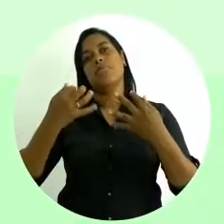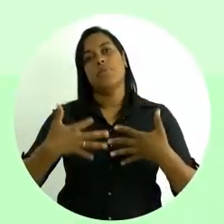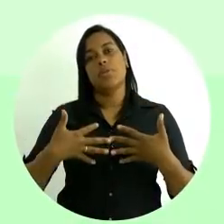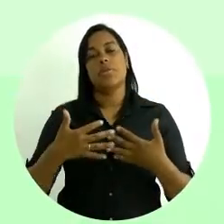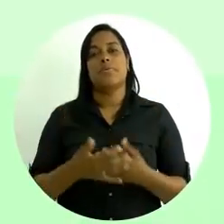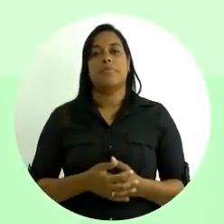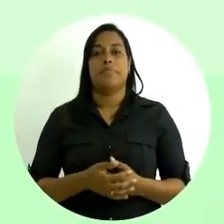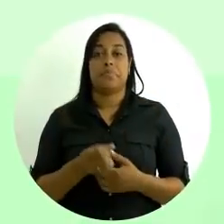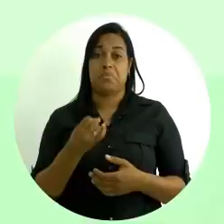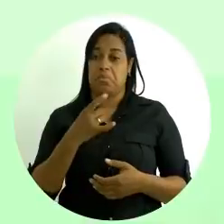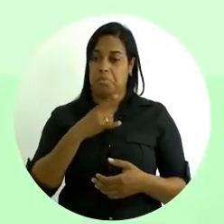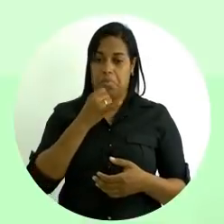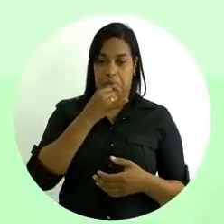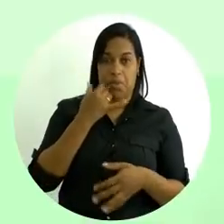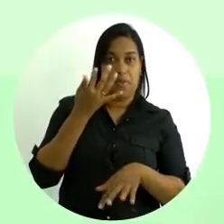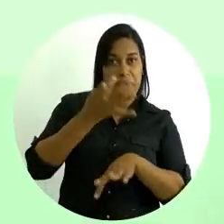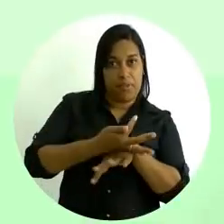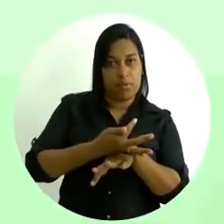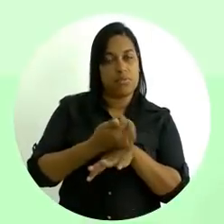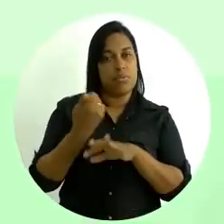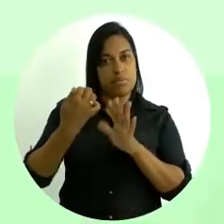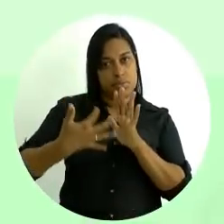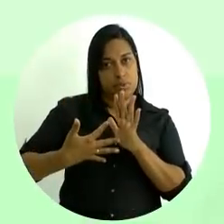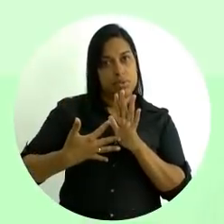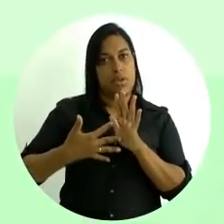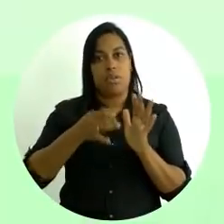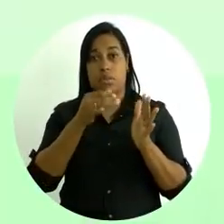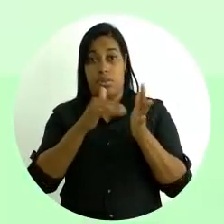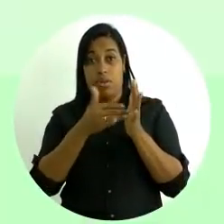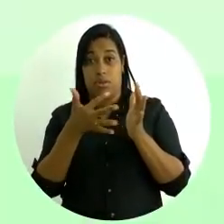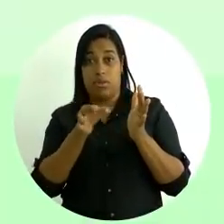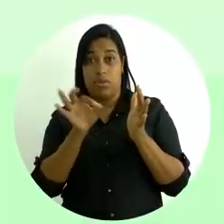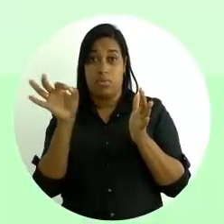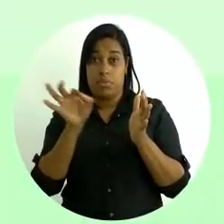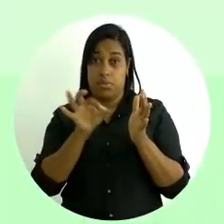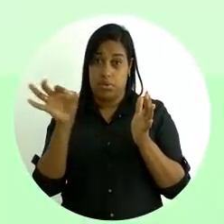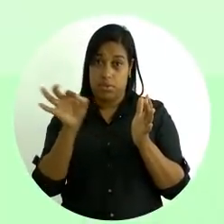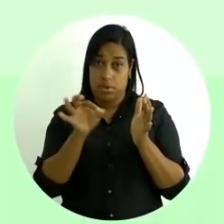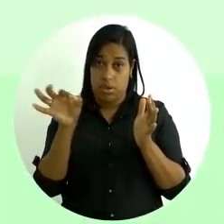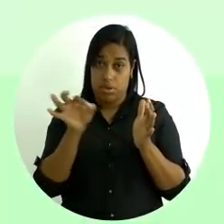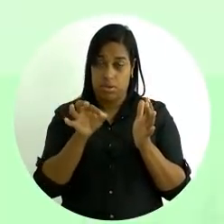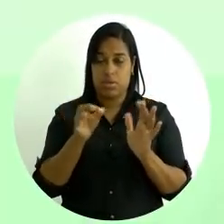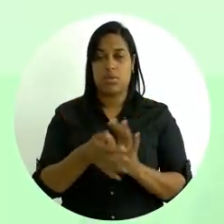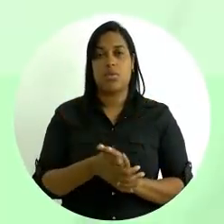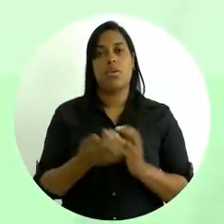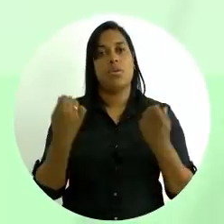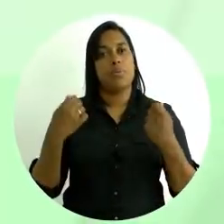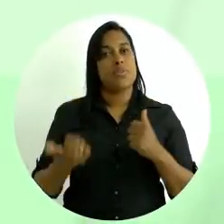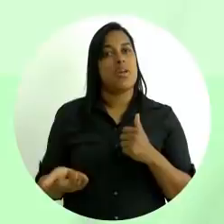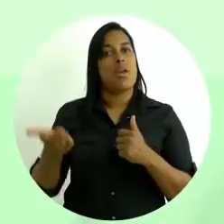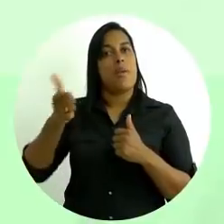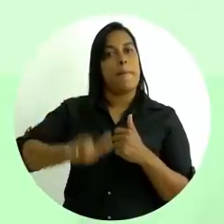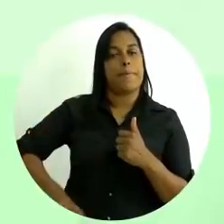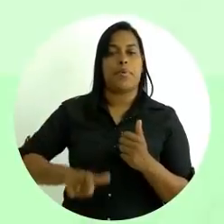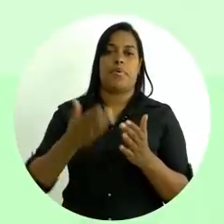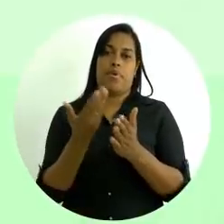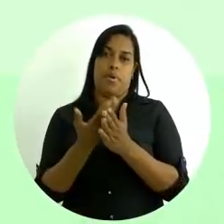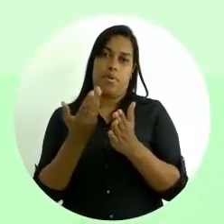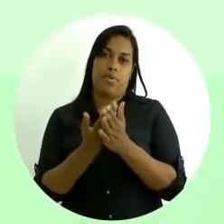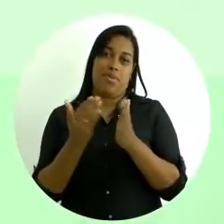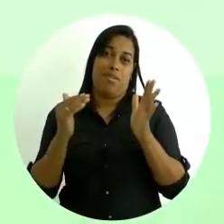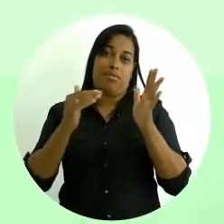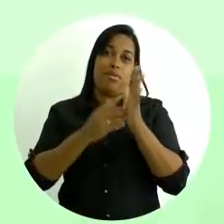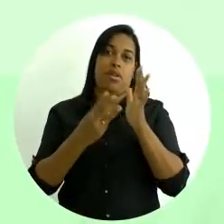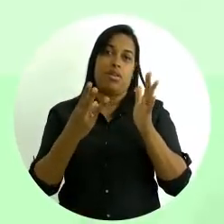isso. Então, se tem a falta e ela está justificada até 10%, ele tem que repor essa aula